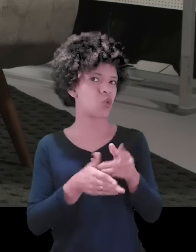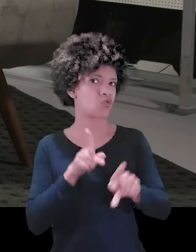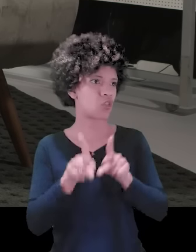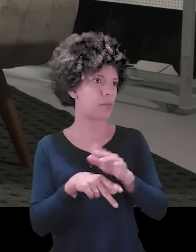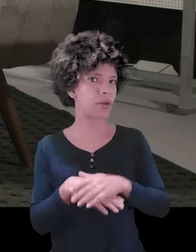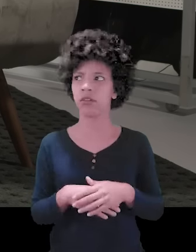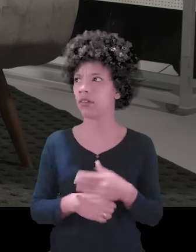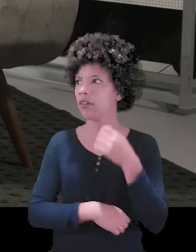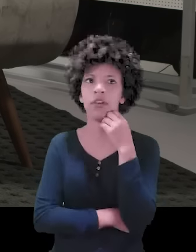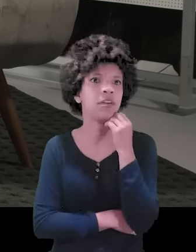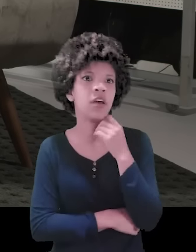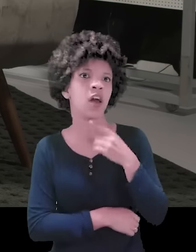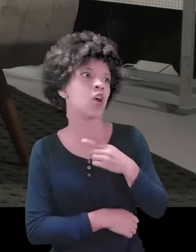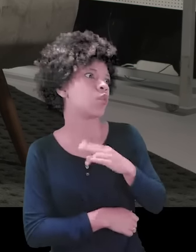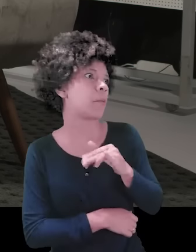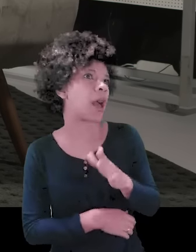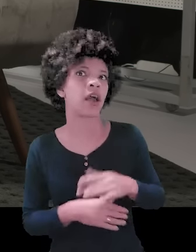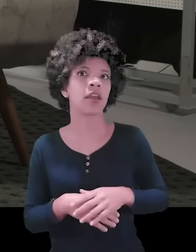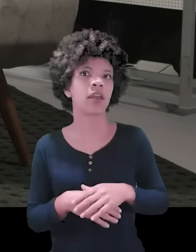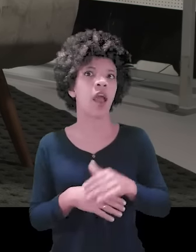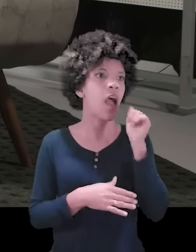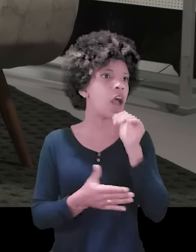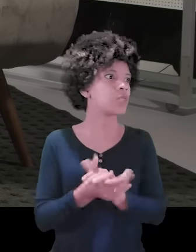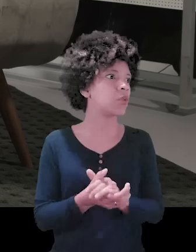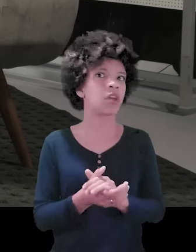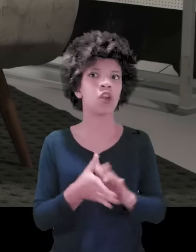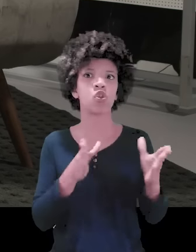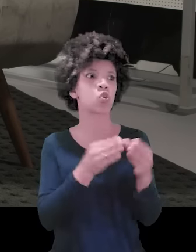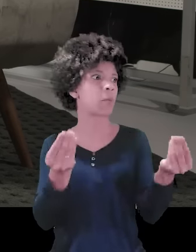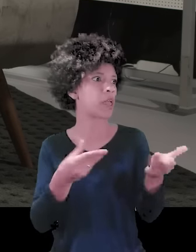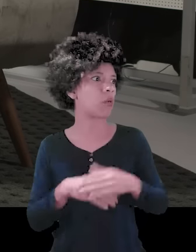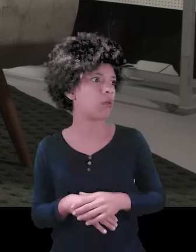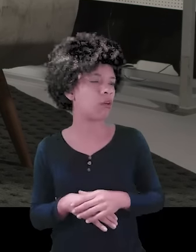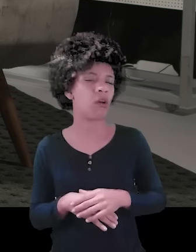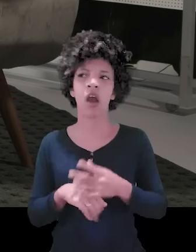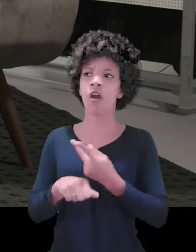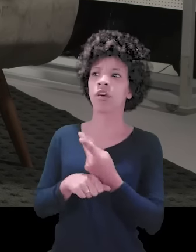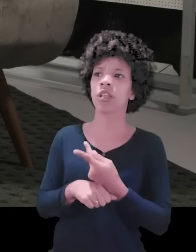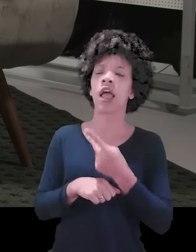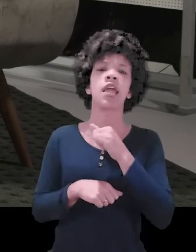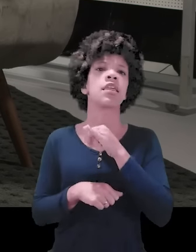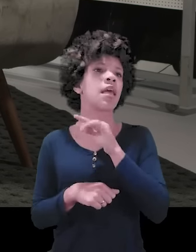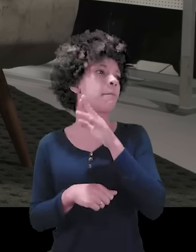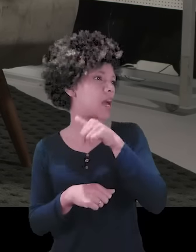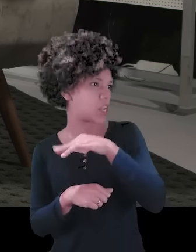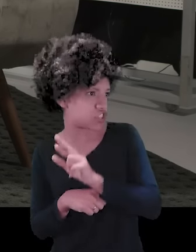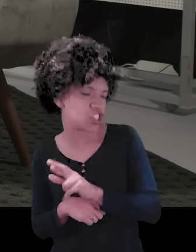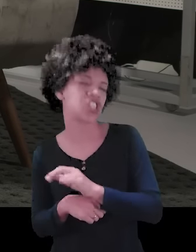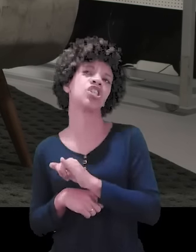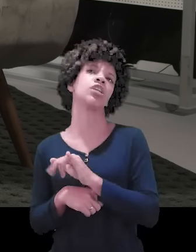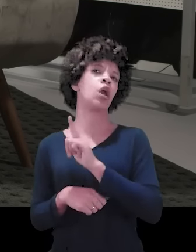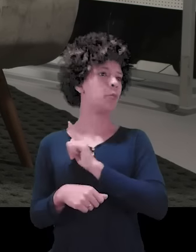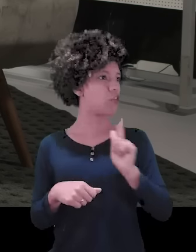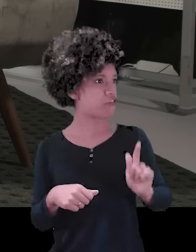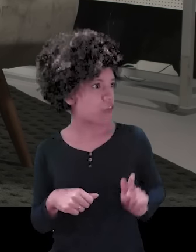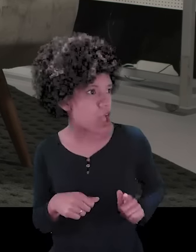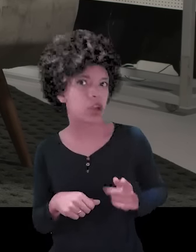eu sou o shopping do baixo e a esposa dele foi para Itamaraty foi para o